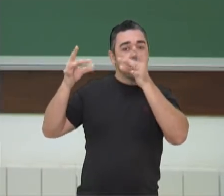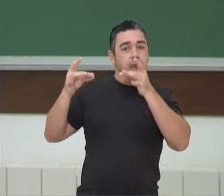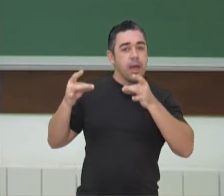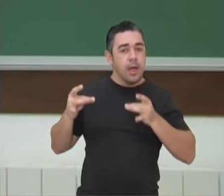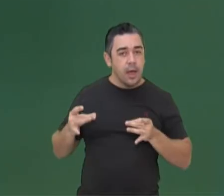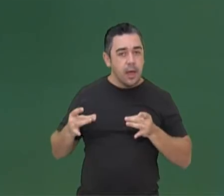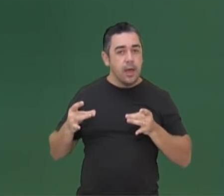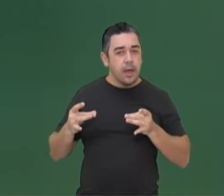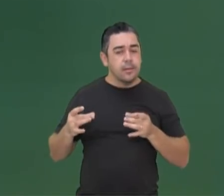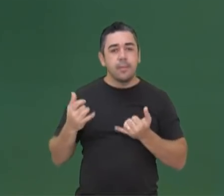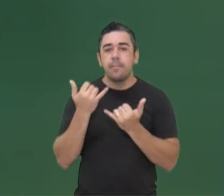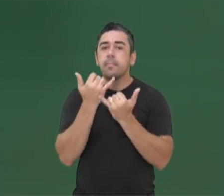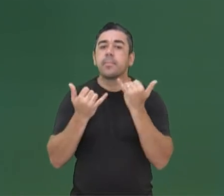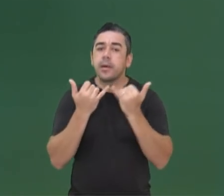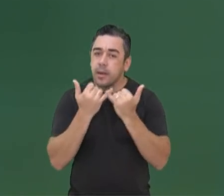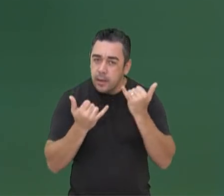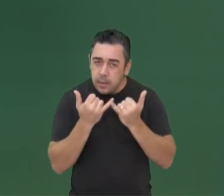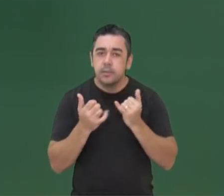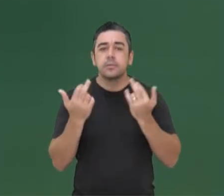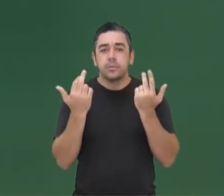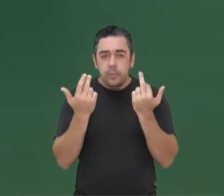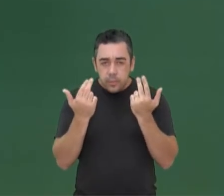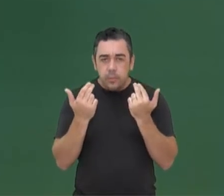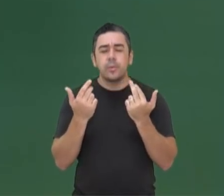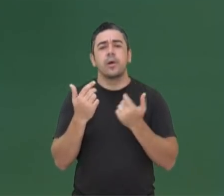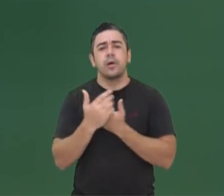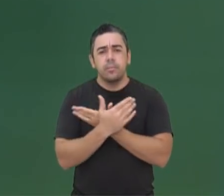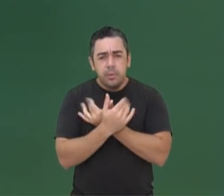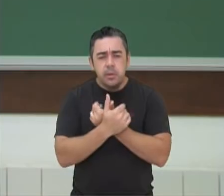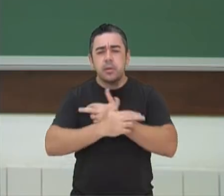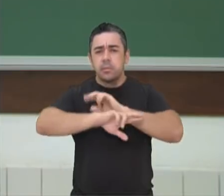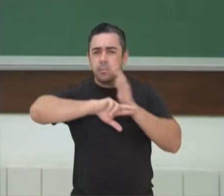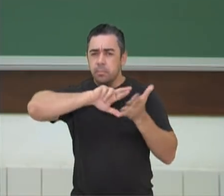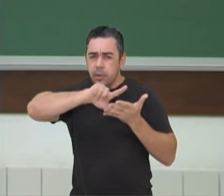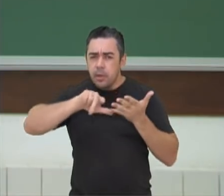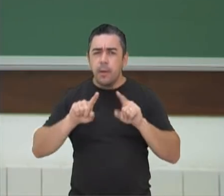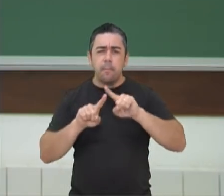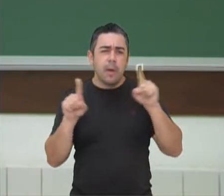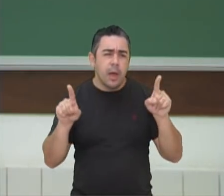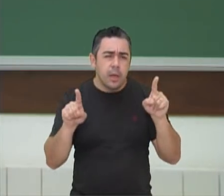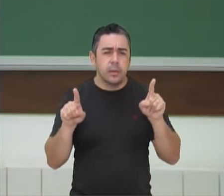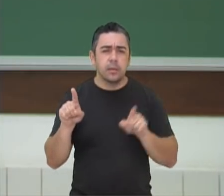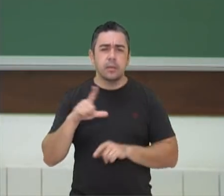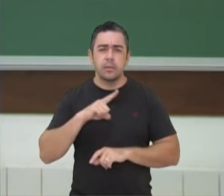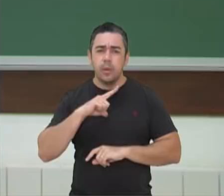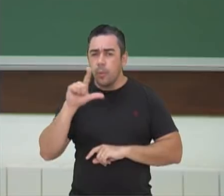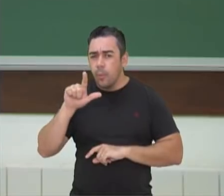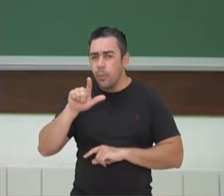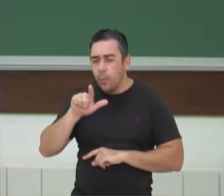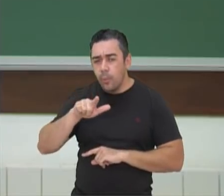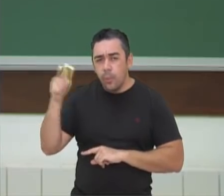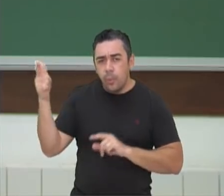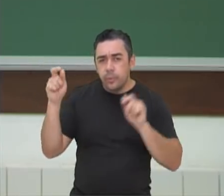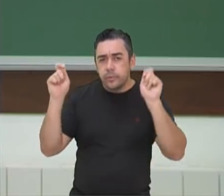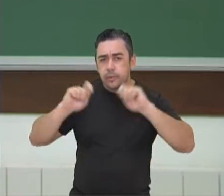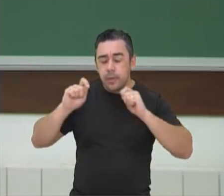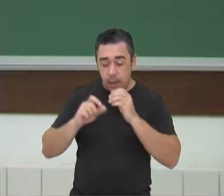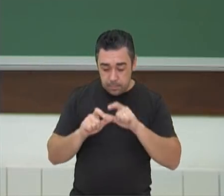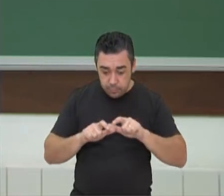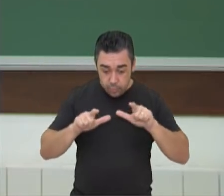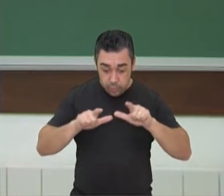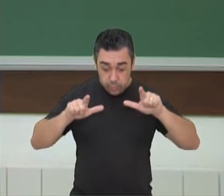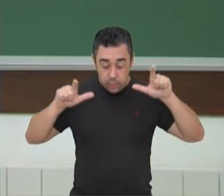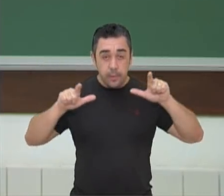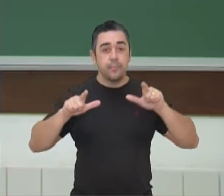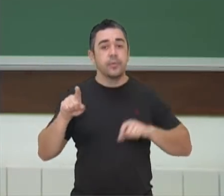características. Então, muito parecido com esses seres. Mas e quem falou assim? Fabiano, tem um outro instrumento que serve para ampliar,